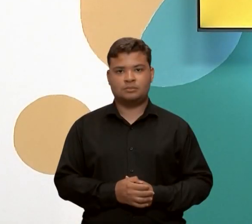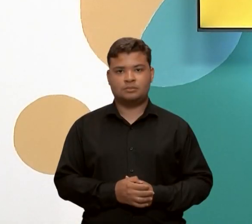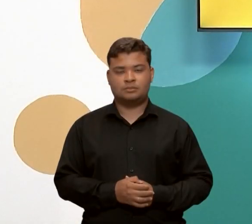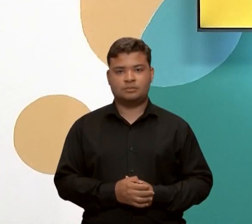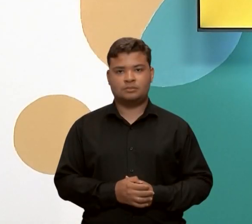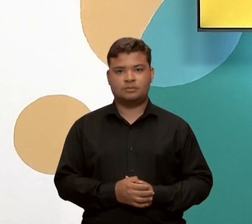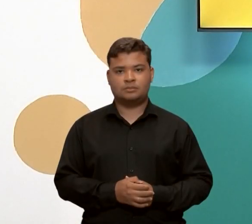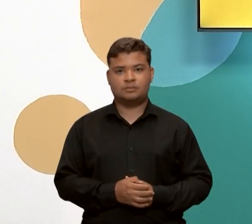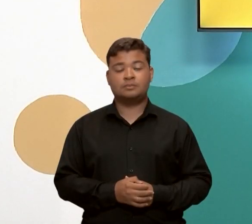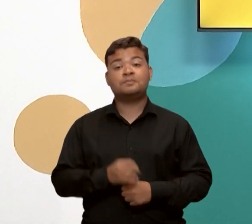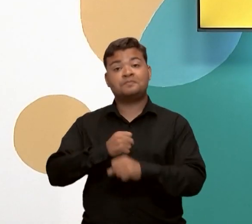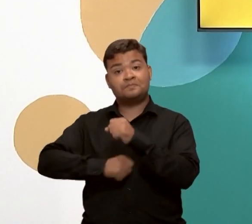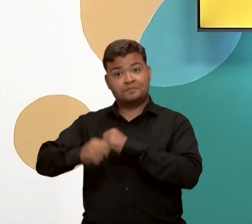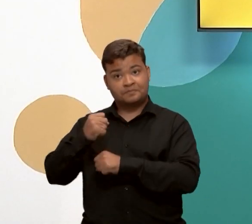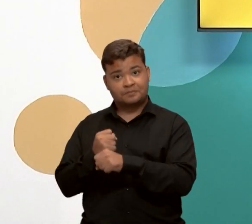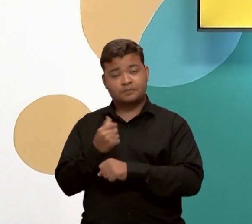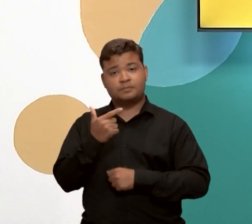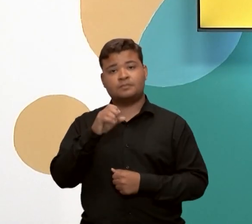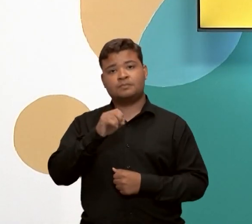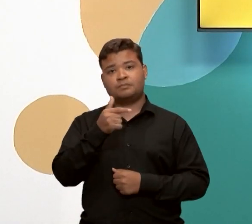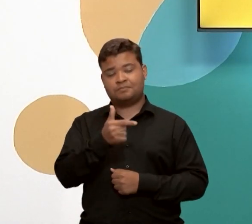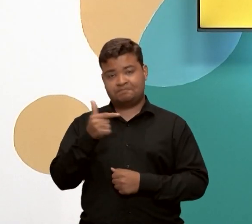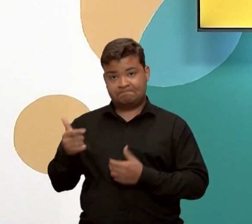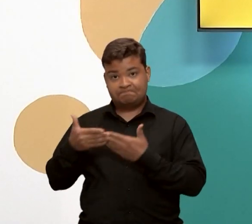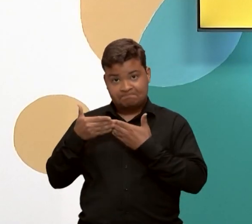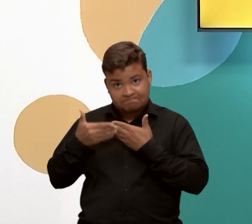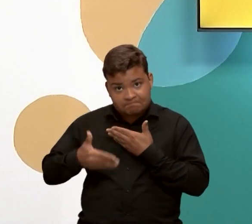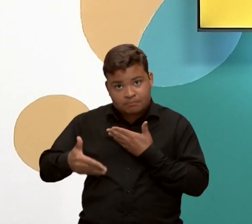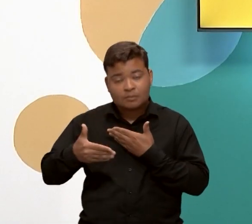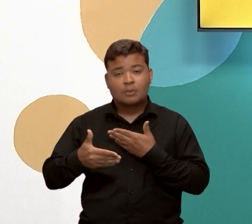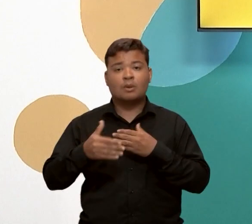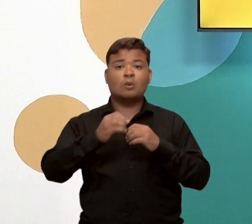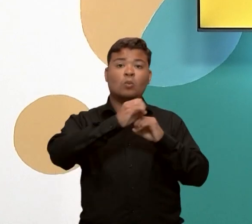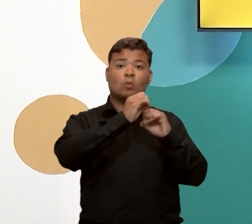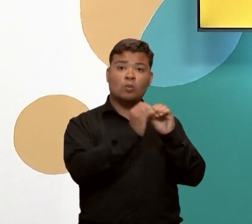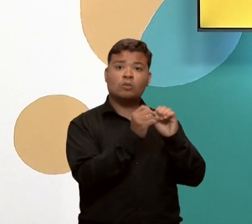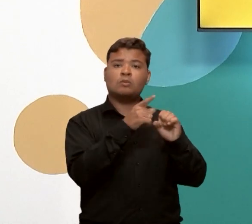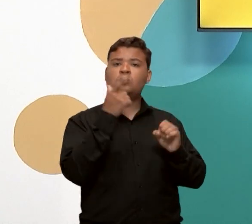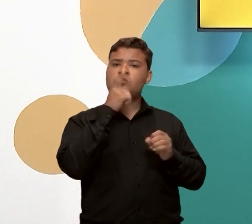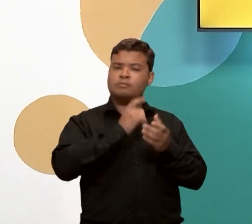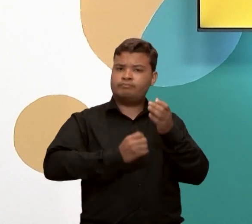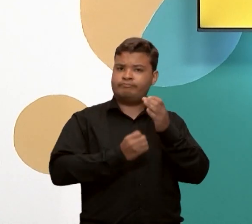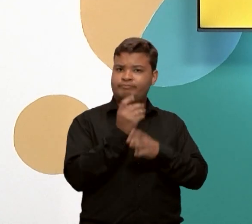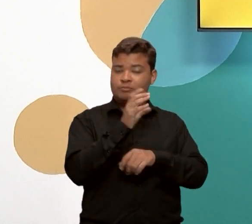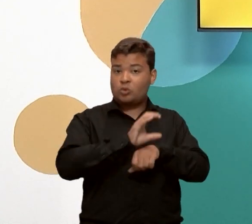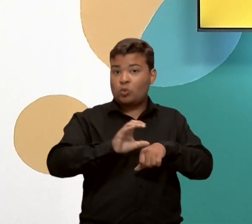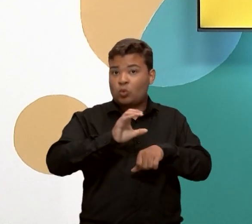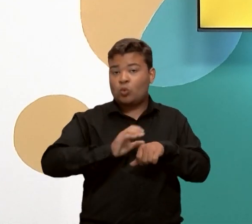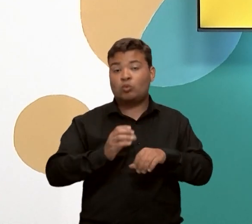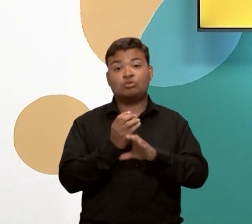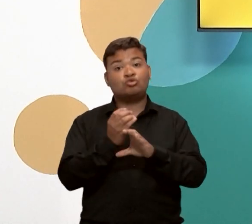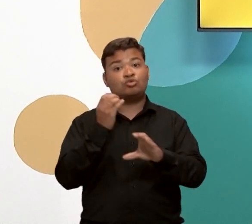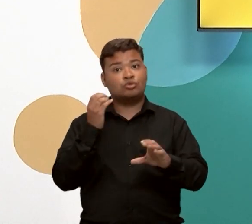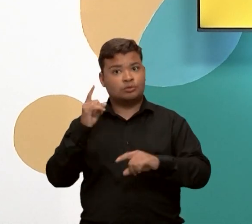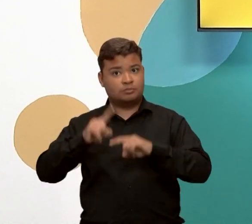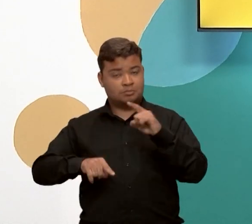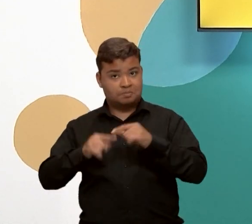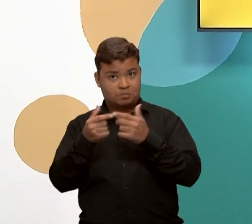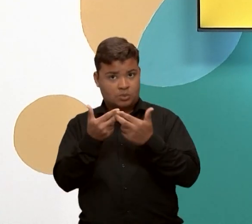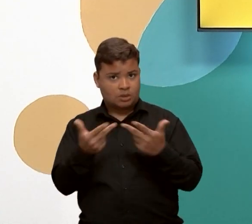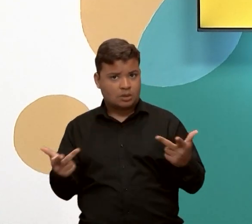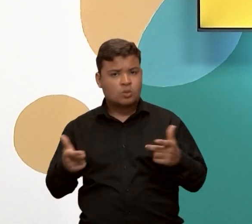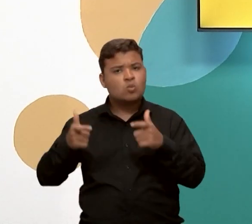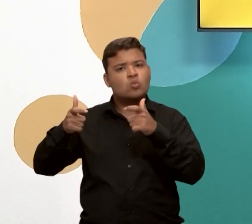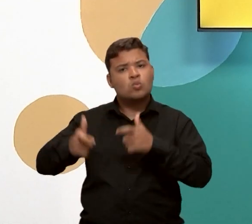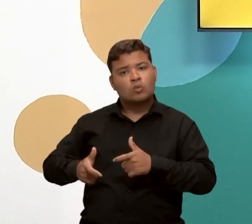No início de 2022, a Universidade Federal de Goiás implantou o curso de Engenharia de Materiais, localizado